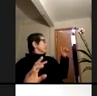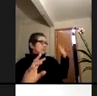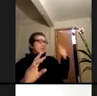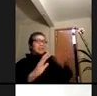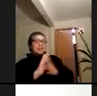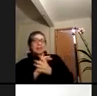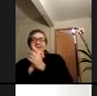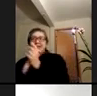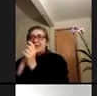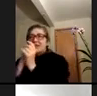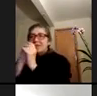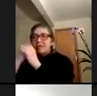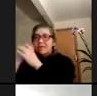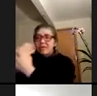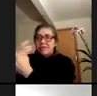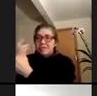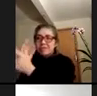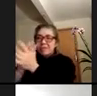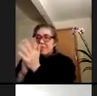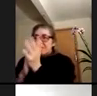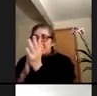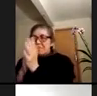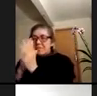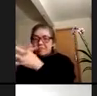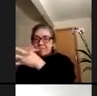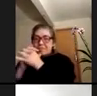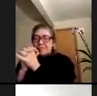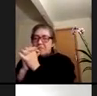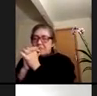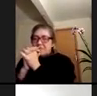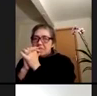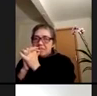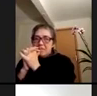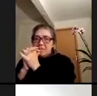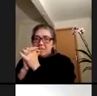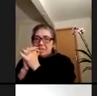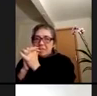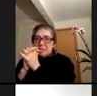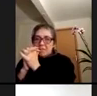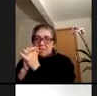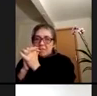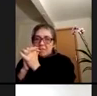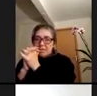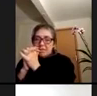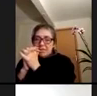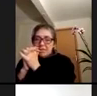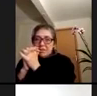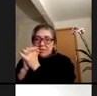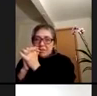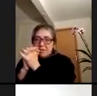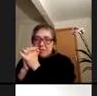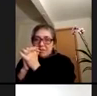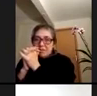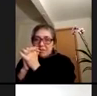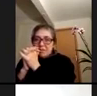se readaptar e continuar, né, seguindo. Uma busca por sustentabilidade, porque uma das percepções que a